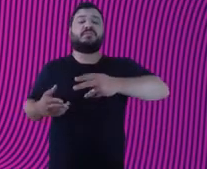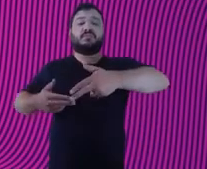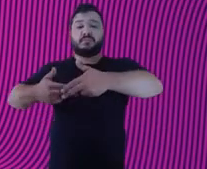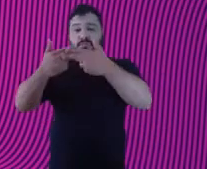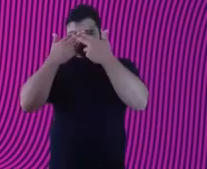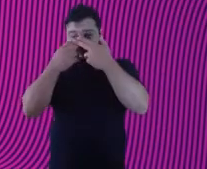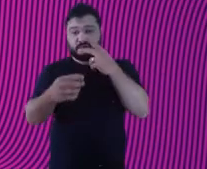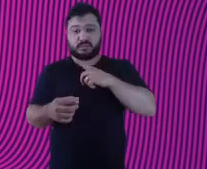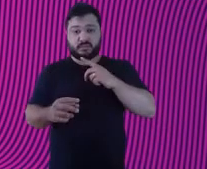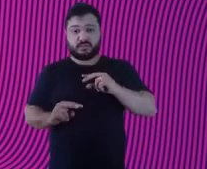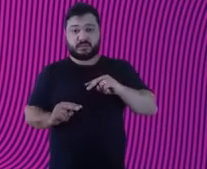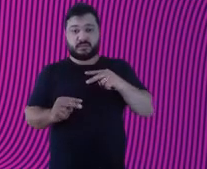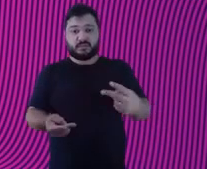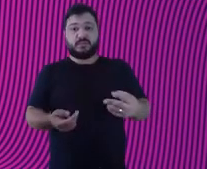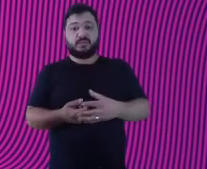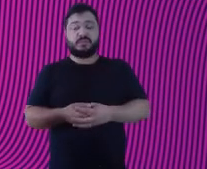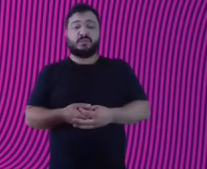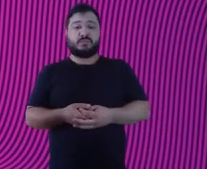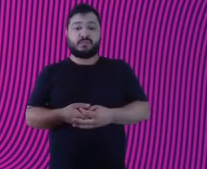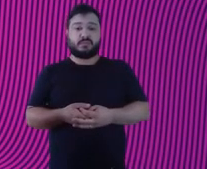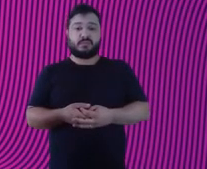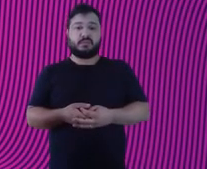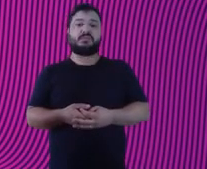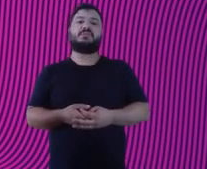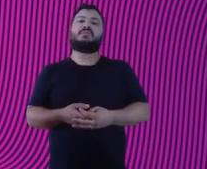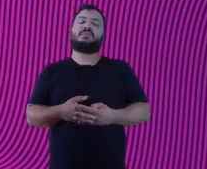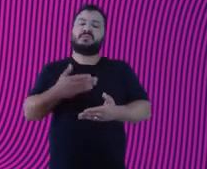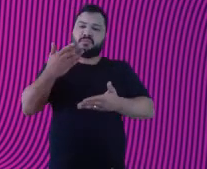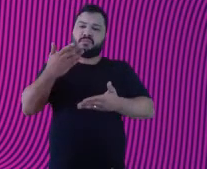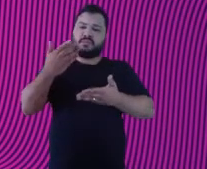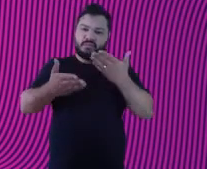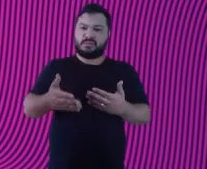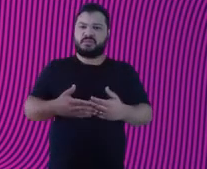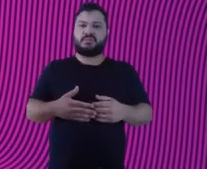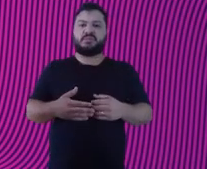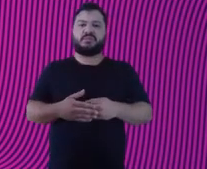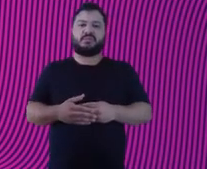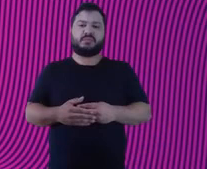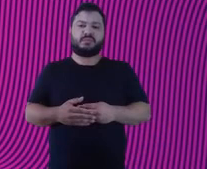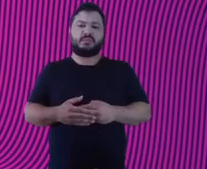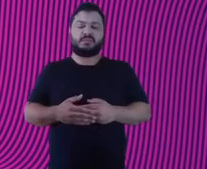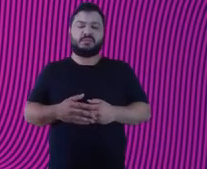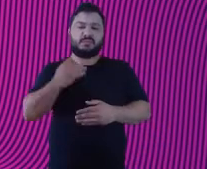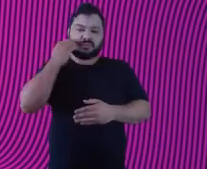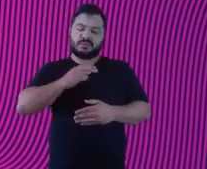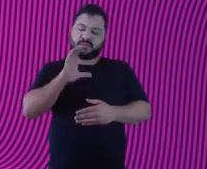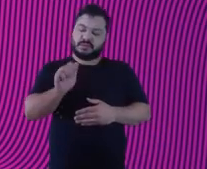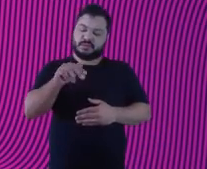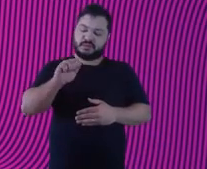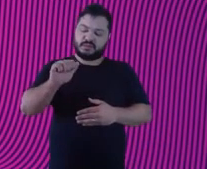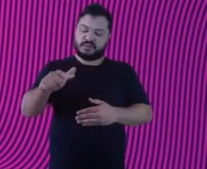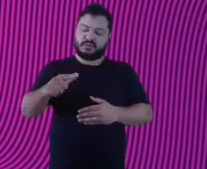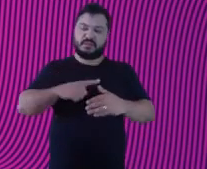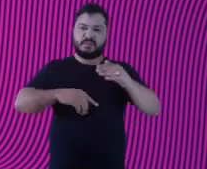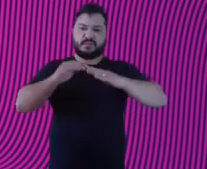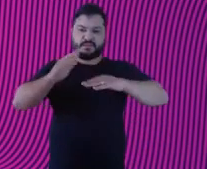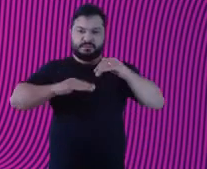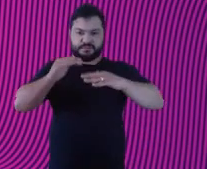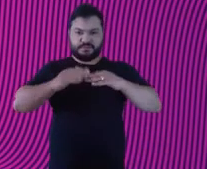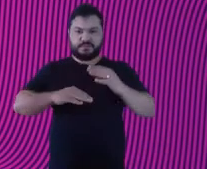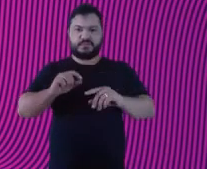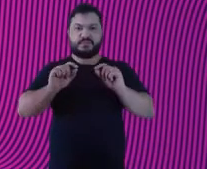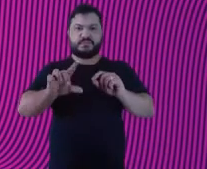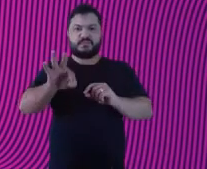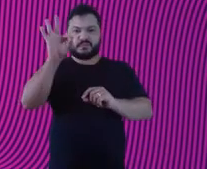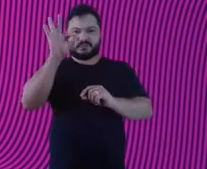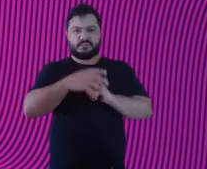com o transplante, mas eu acho uma terapêutica excelente, adoro o meu falando, é uma terapêutica na mão, a gente tem prática, né? E o que escolher, né?